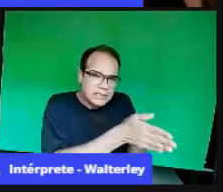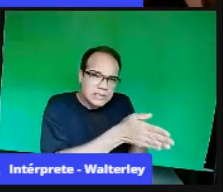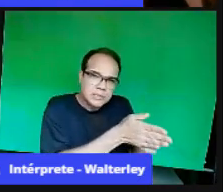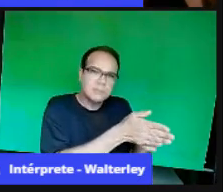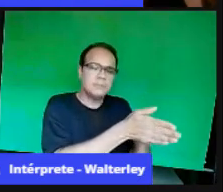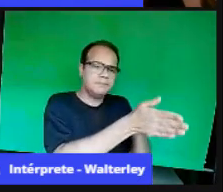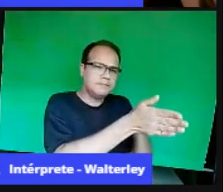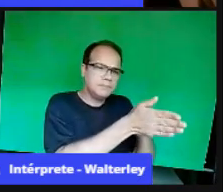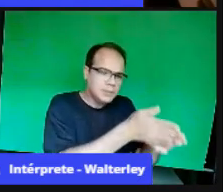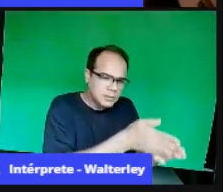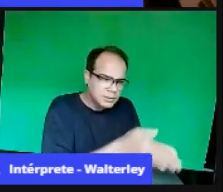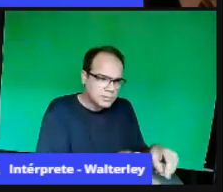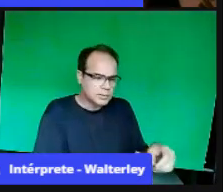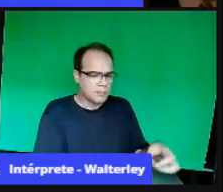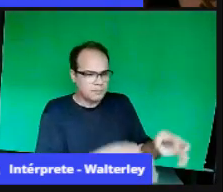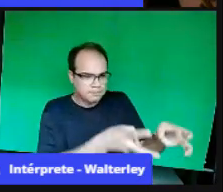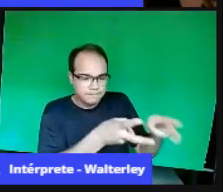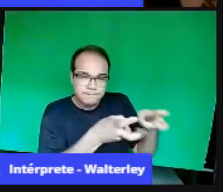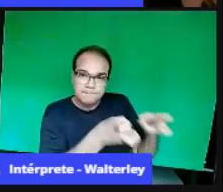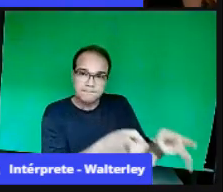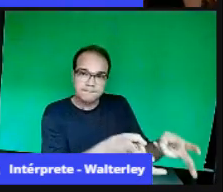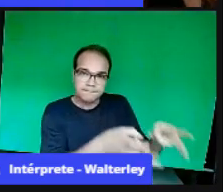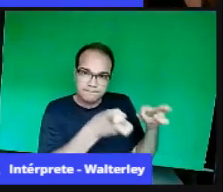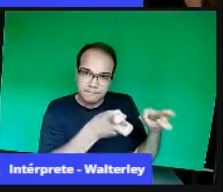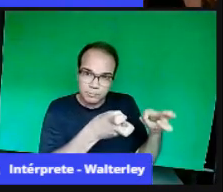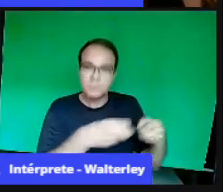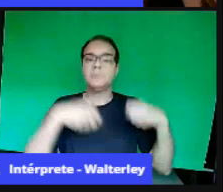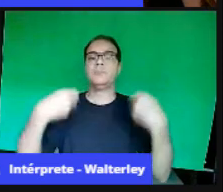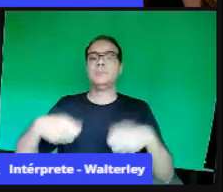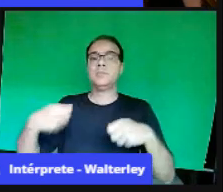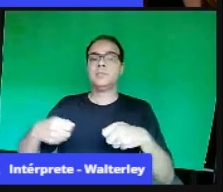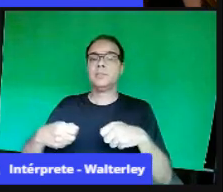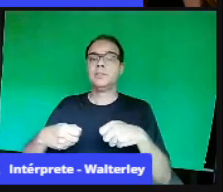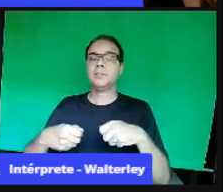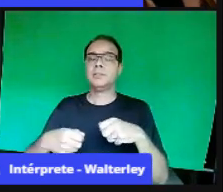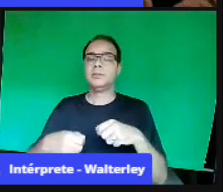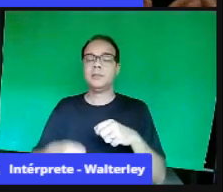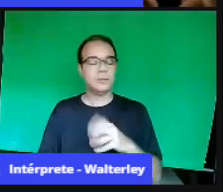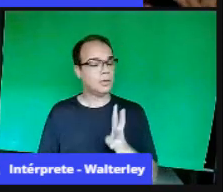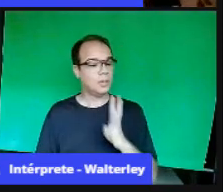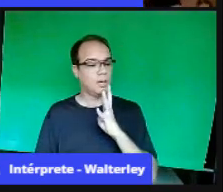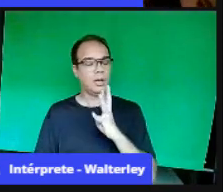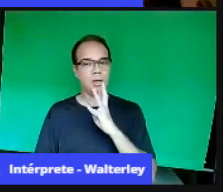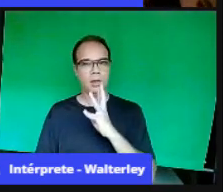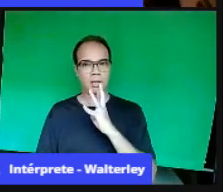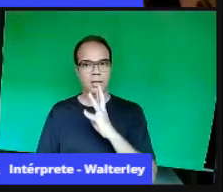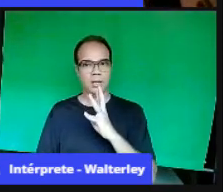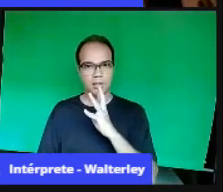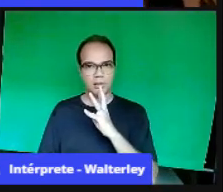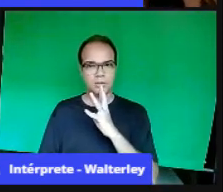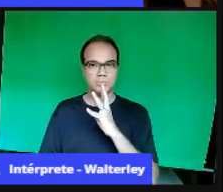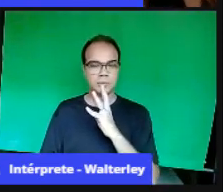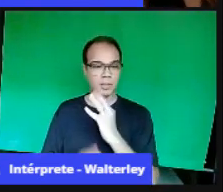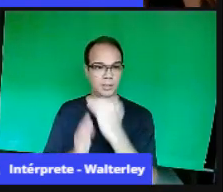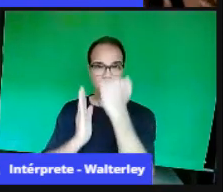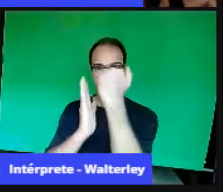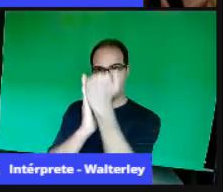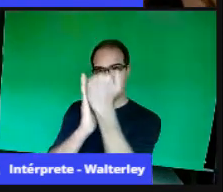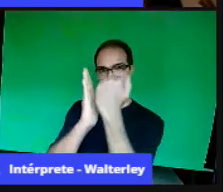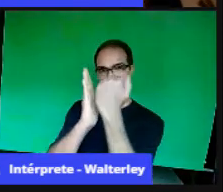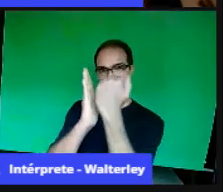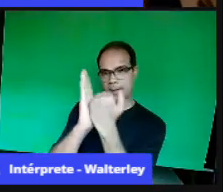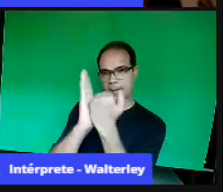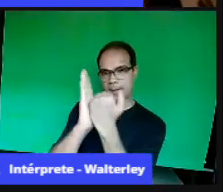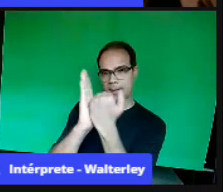claro. Você precisa ter conhecimento de causa, você precisa seguir as etapas